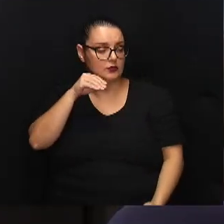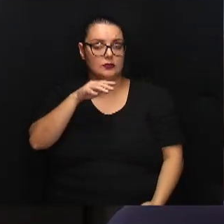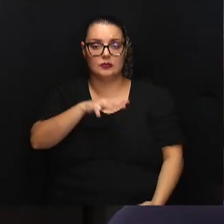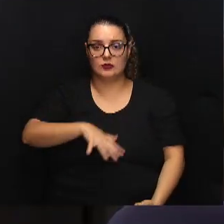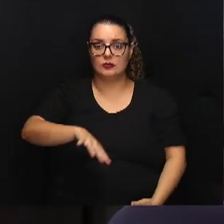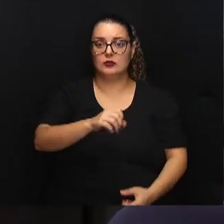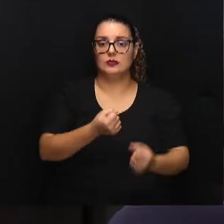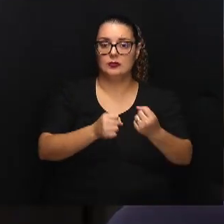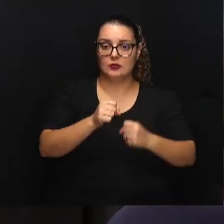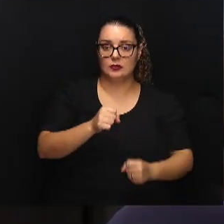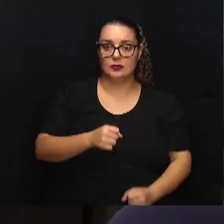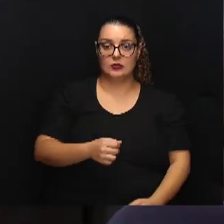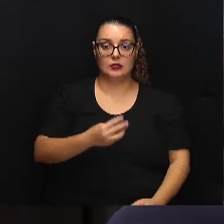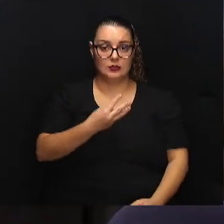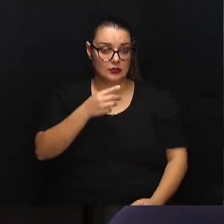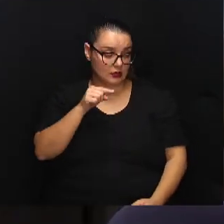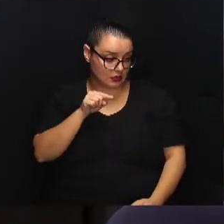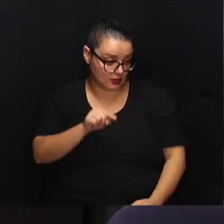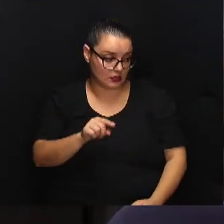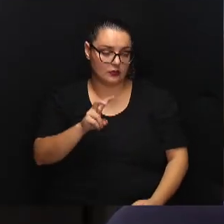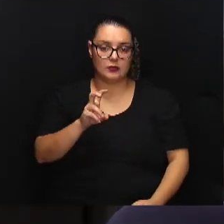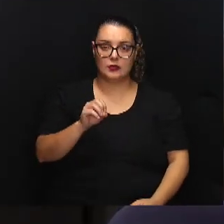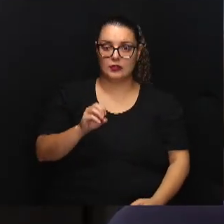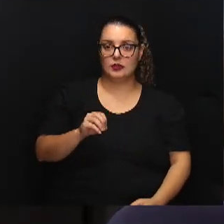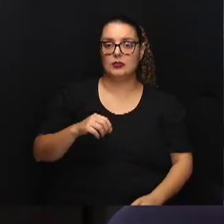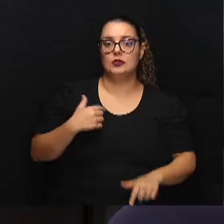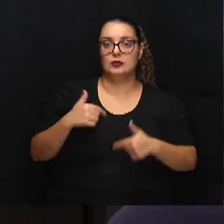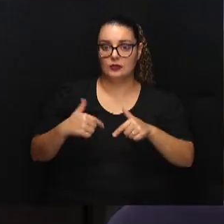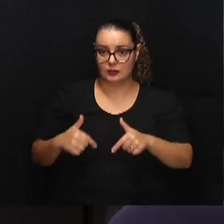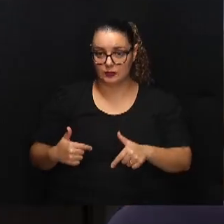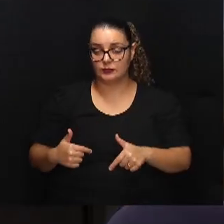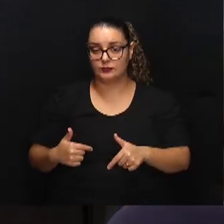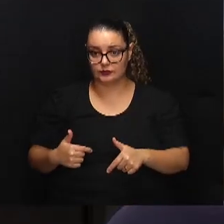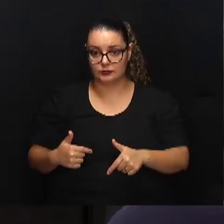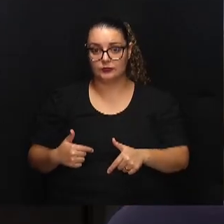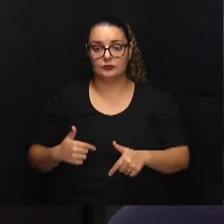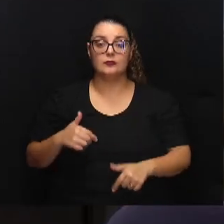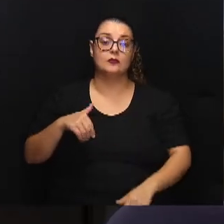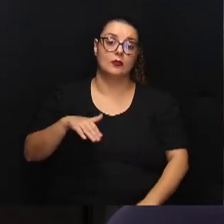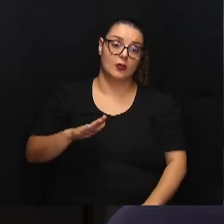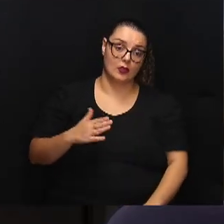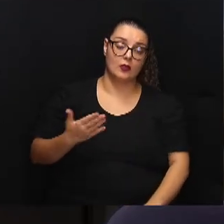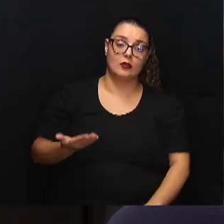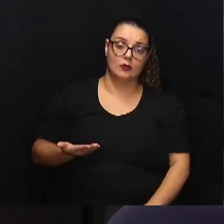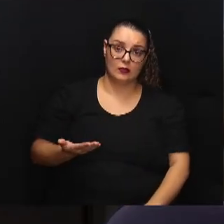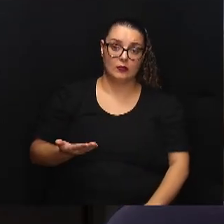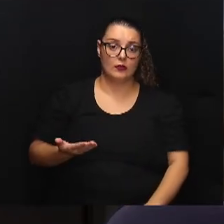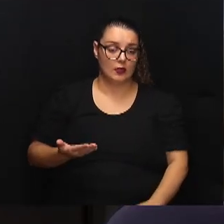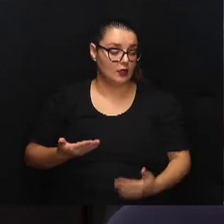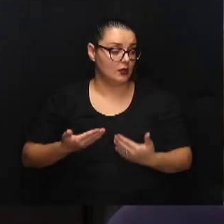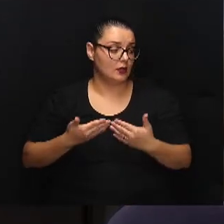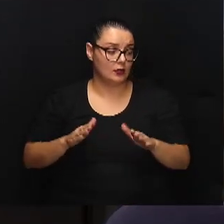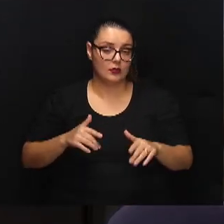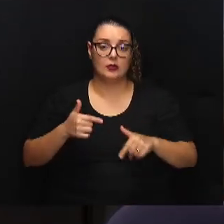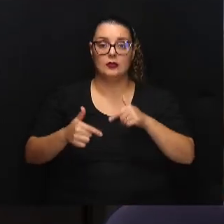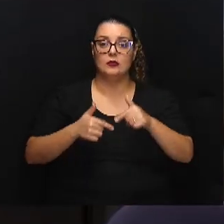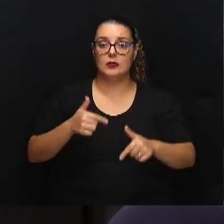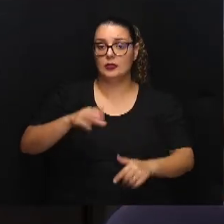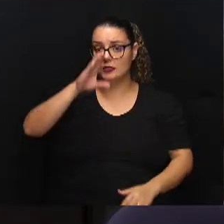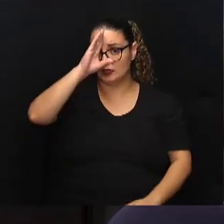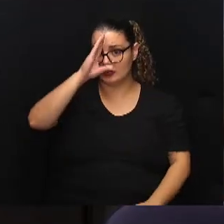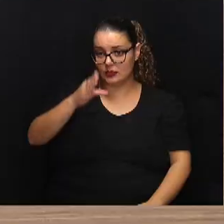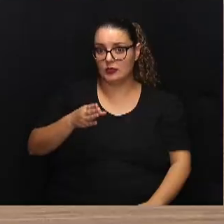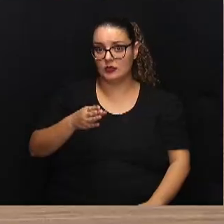planta da Pirelli são 3.500 trabalhadores. Isso, além de gerar oportunidade de mão de obra direta,